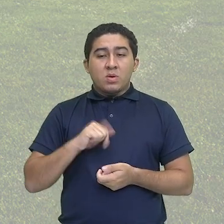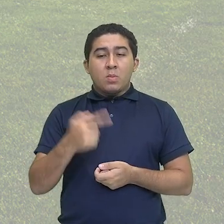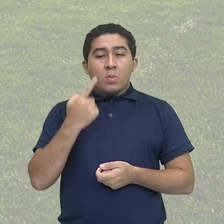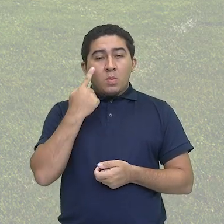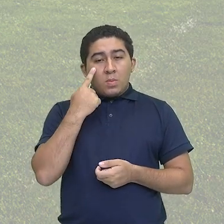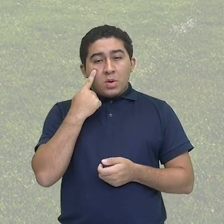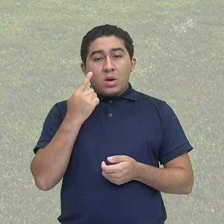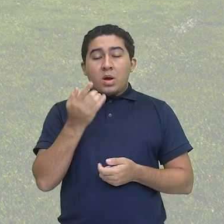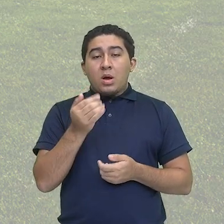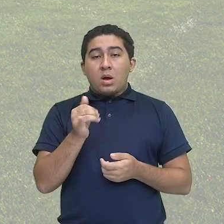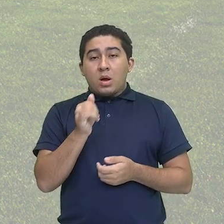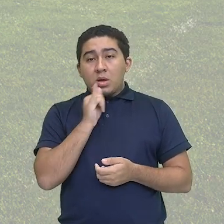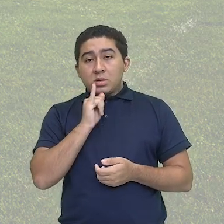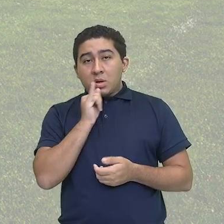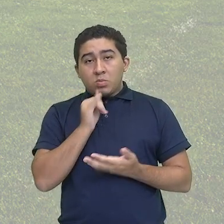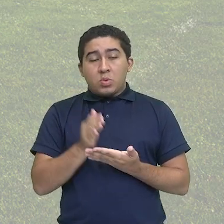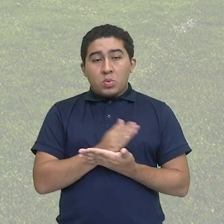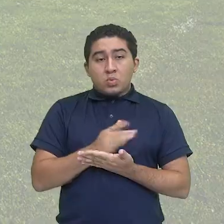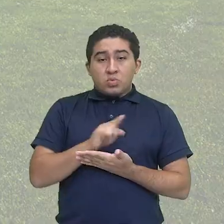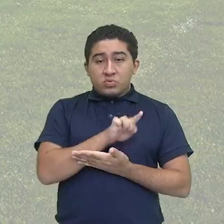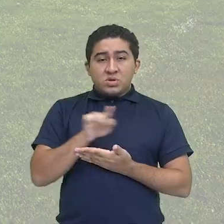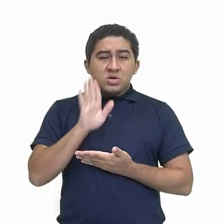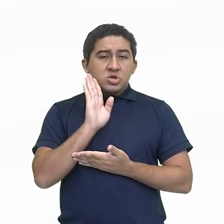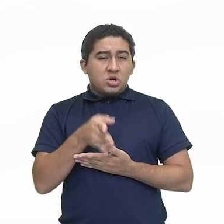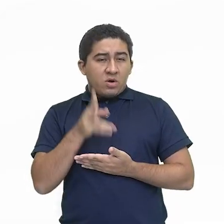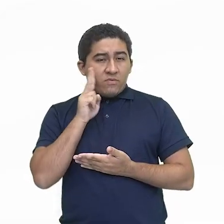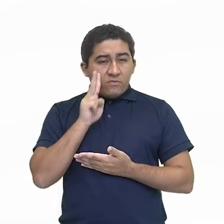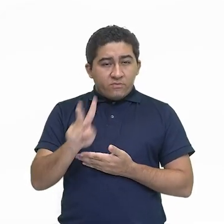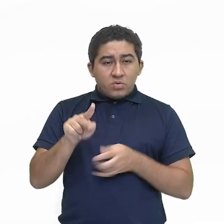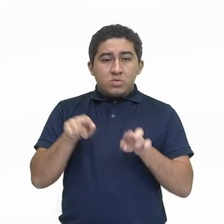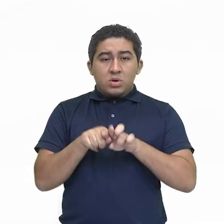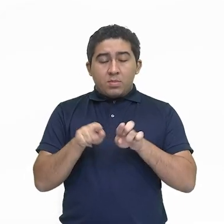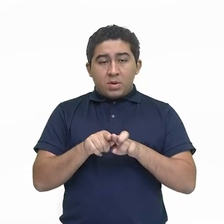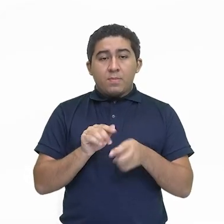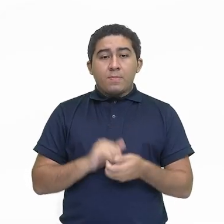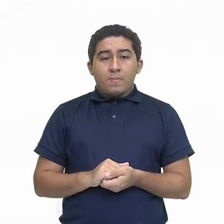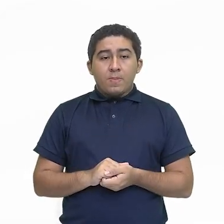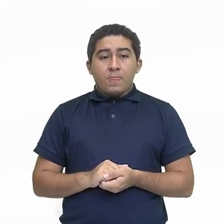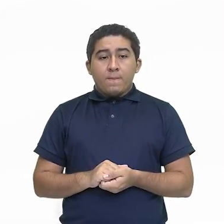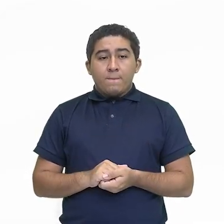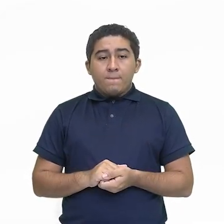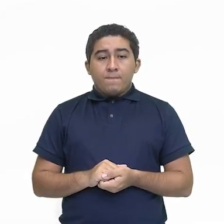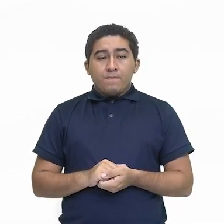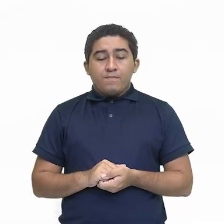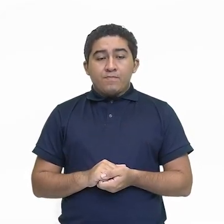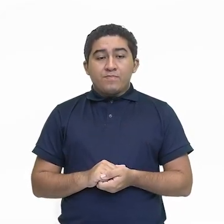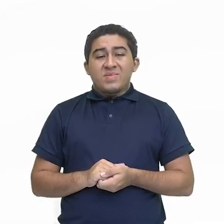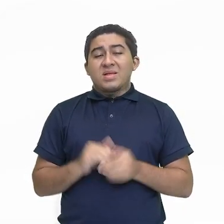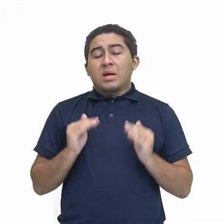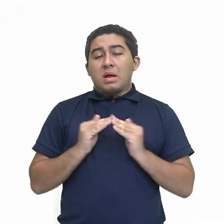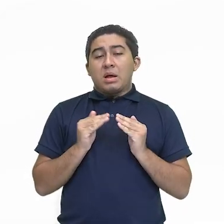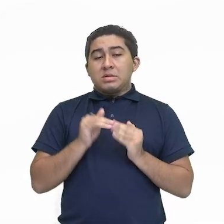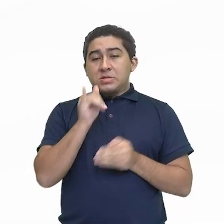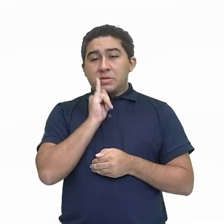alguns outros exemplos, que com certeza você já viu por aí, né, situações em que as casas aí, por exemplo,